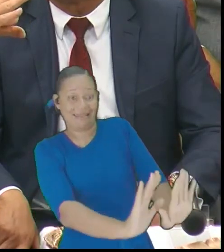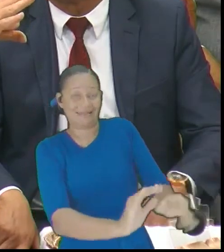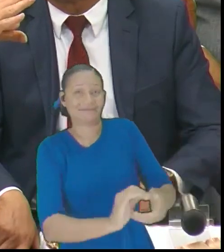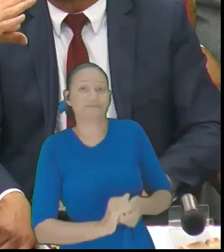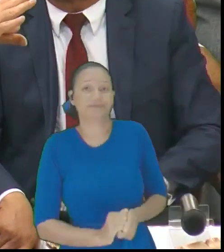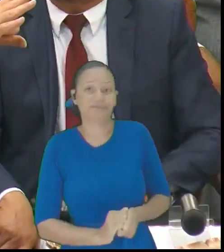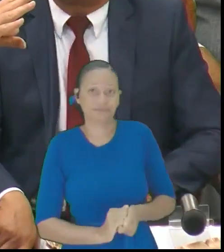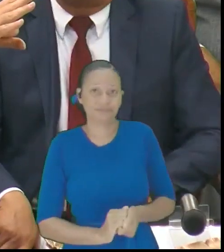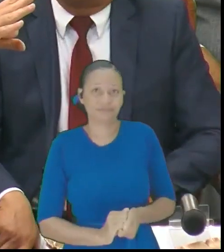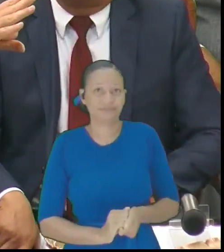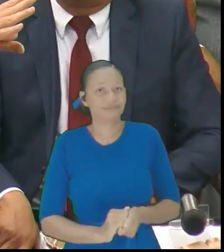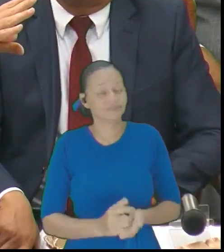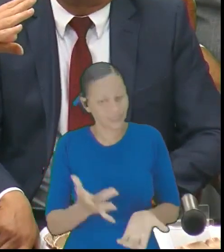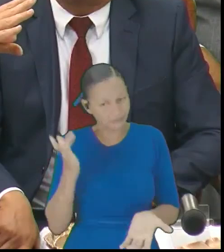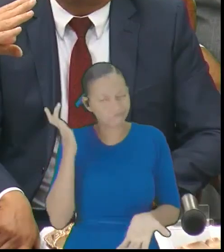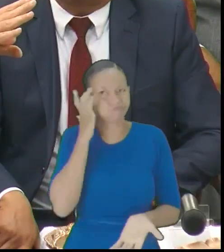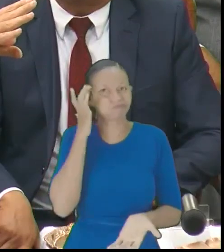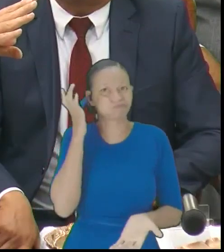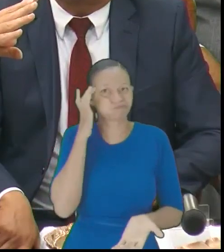Tem que ser prudente, irmão.